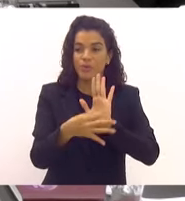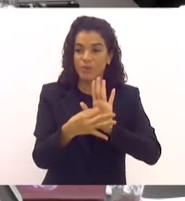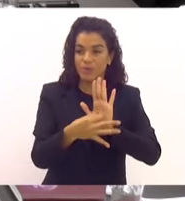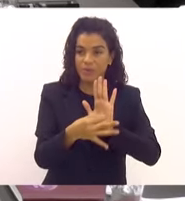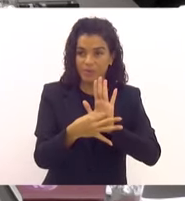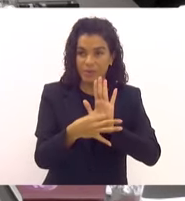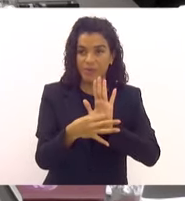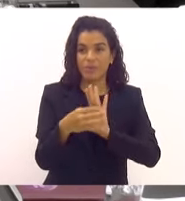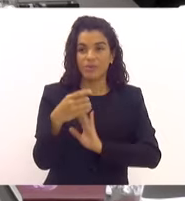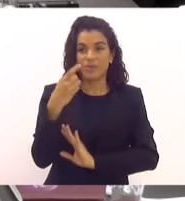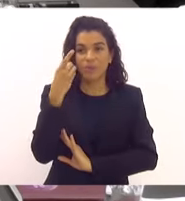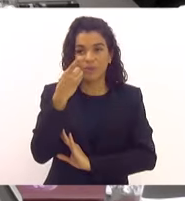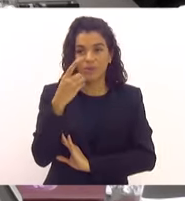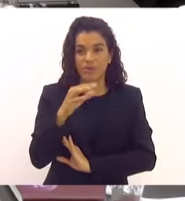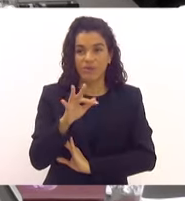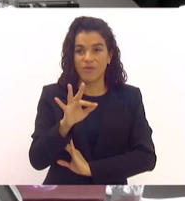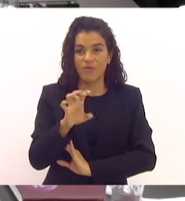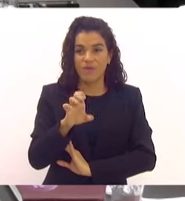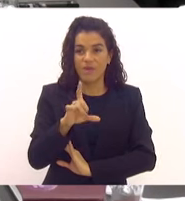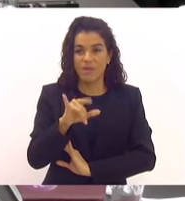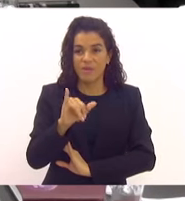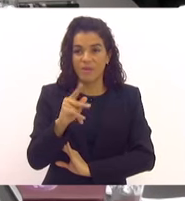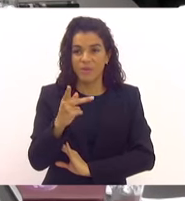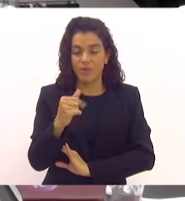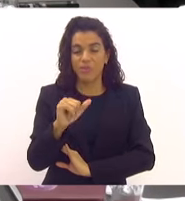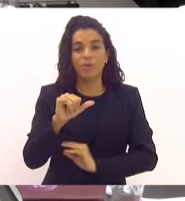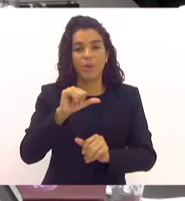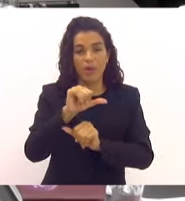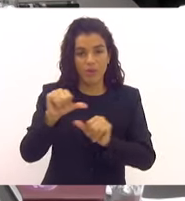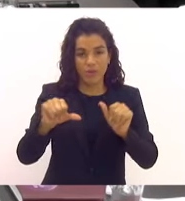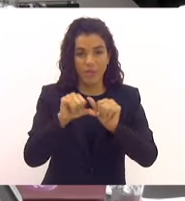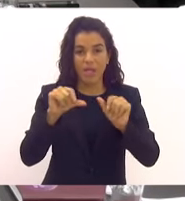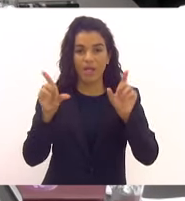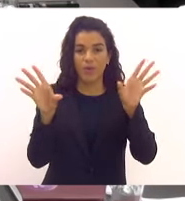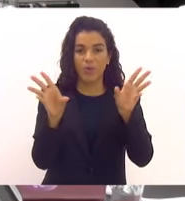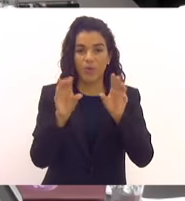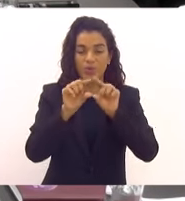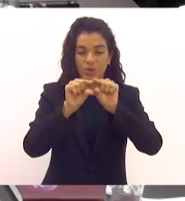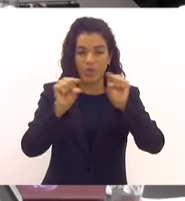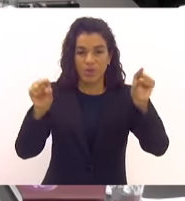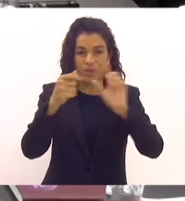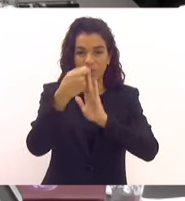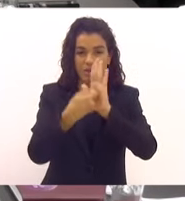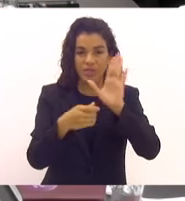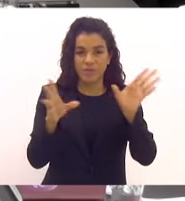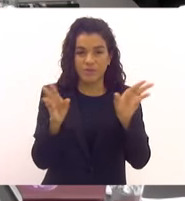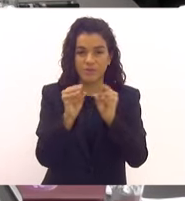deputado Filipinho Raves, também altera a emenda, fazendo menção à alteração da